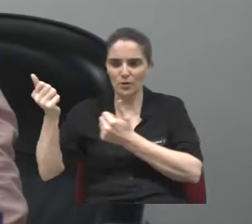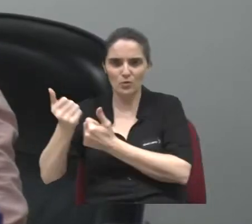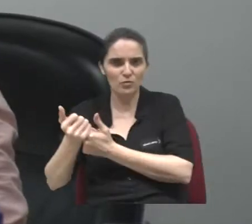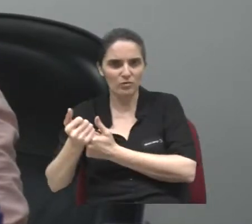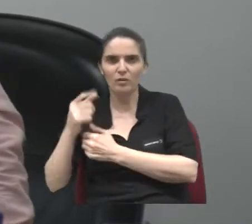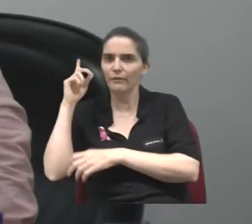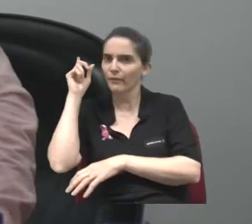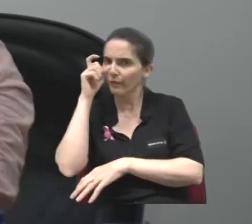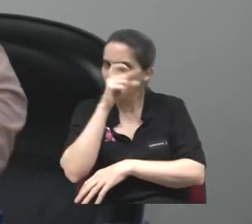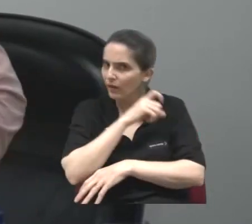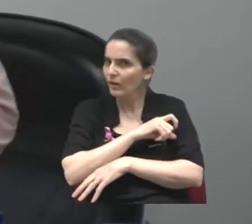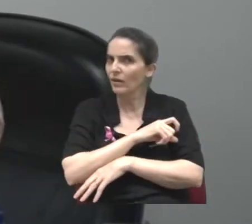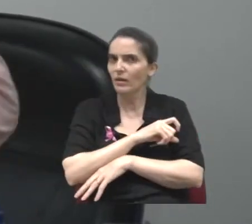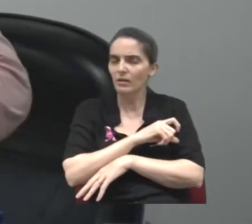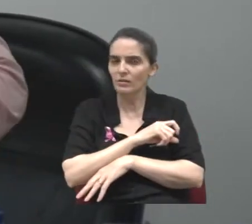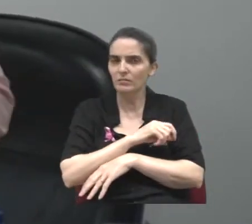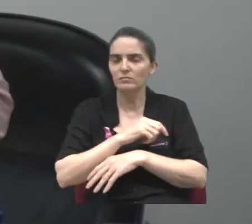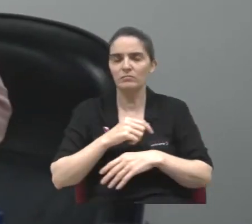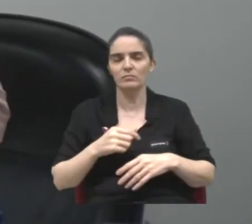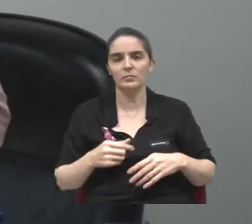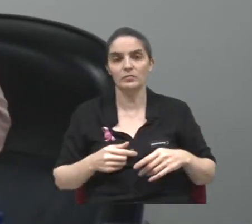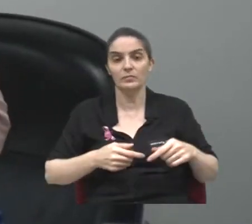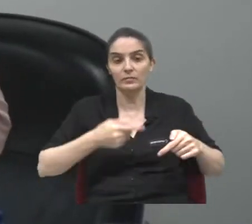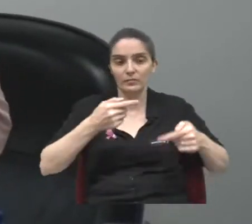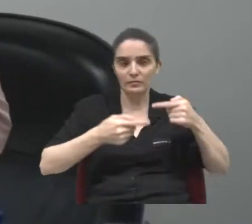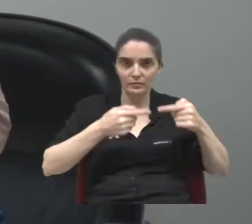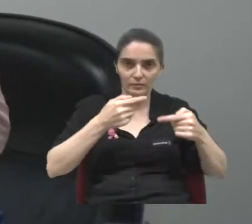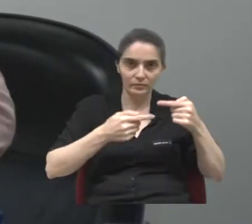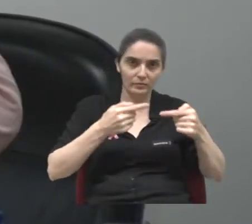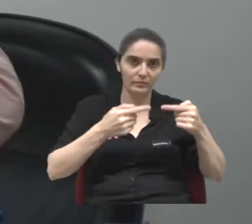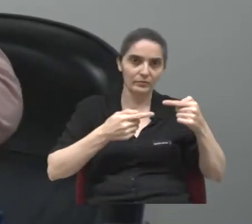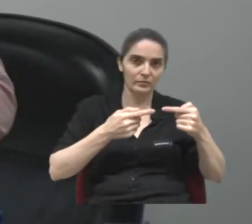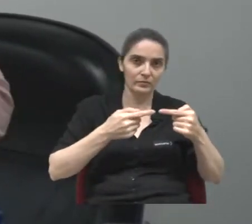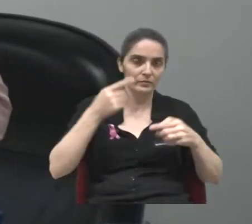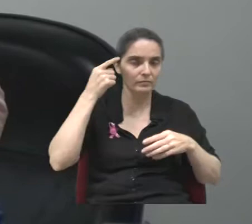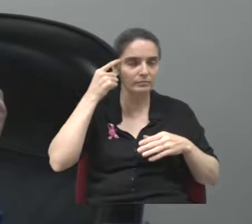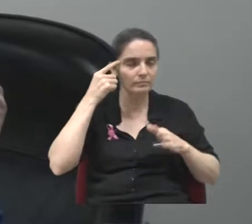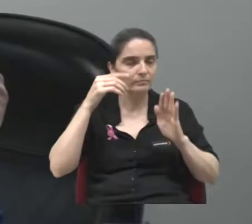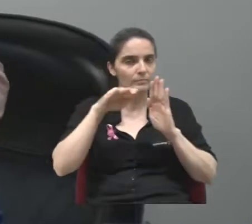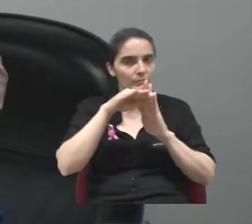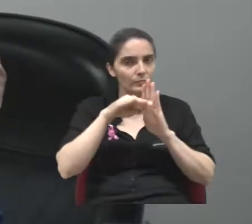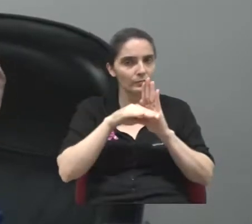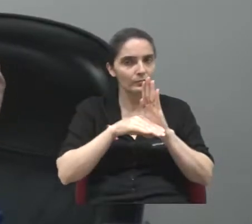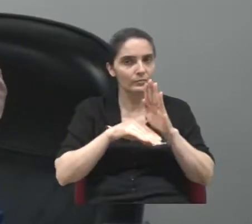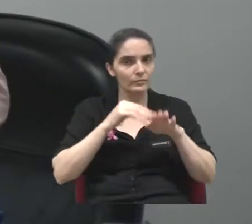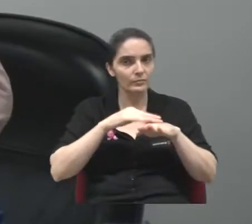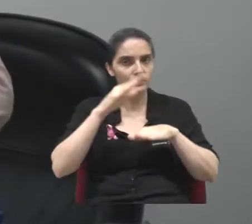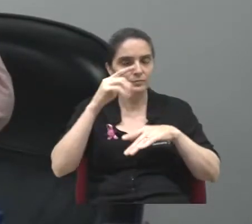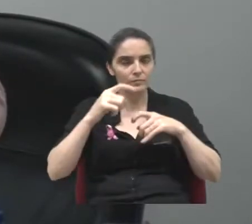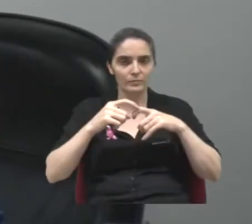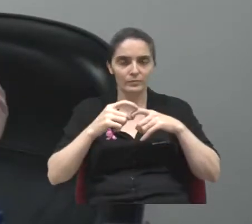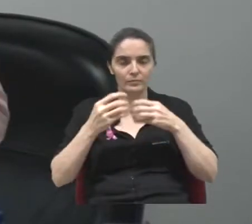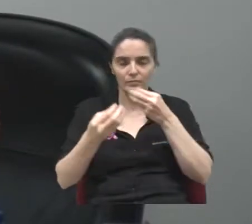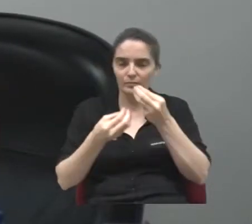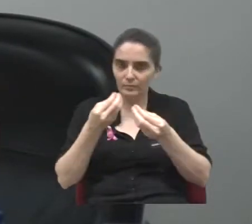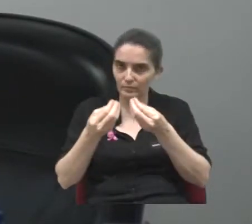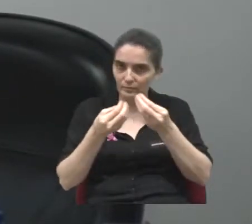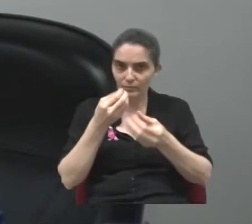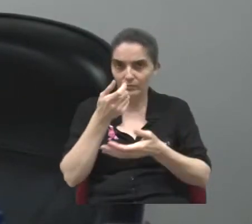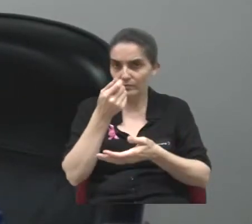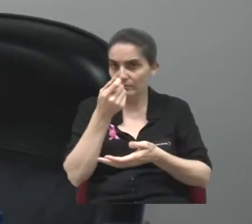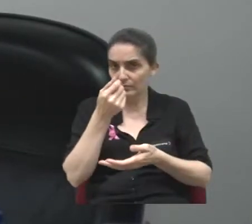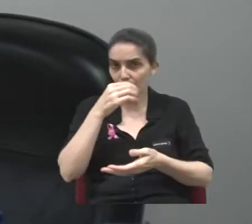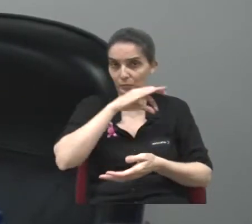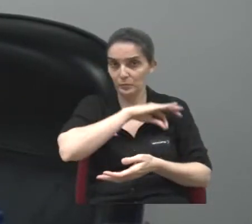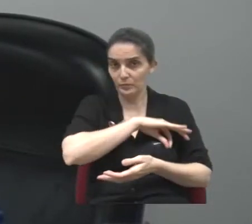Poderíamos ter discutido a situação do programa Mais Médico, a maneira que era a remuneração. Existia todo